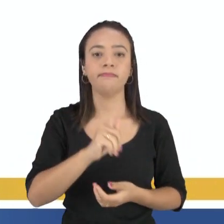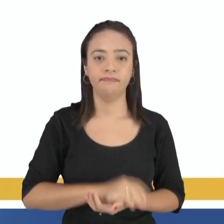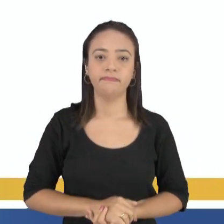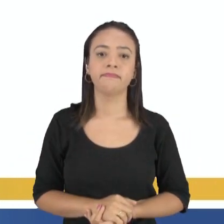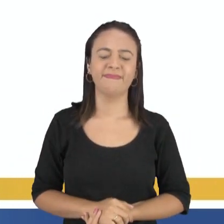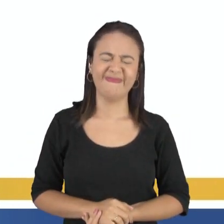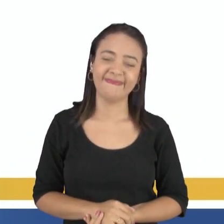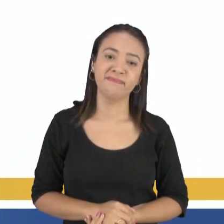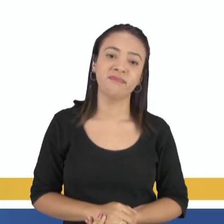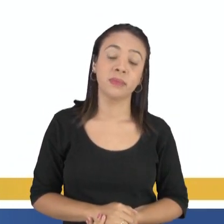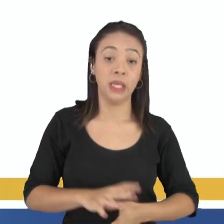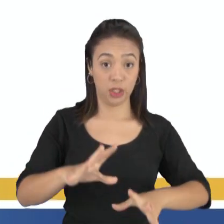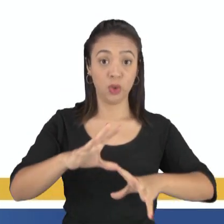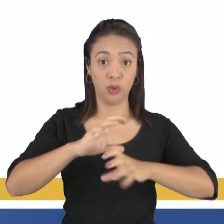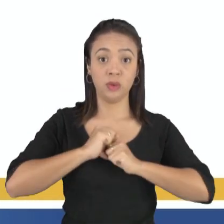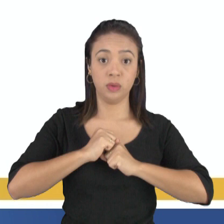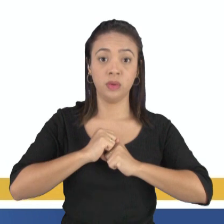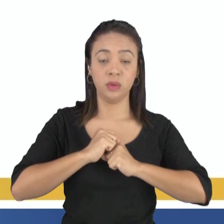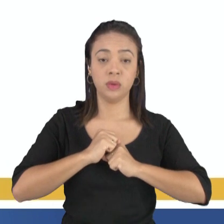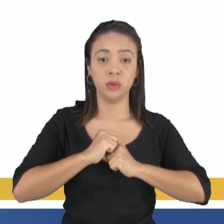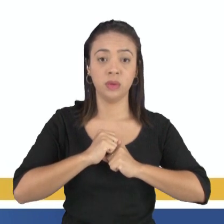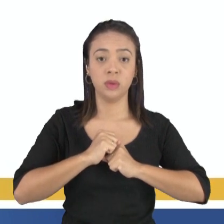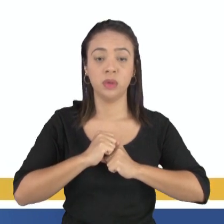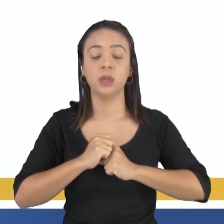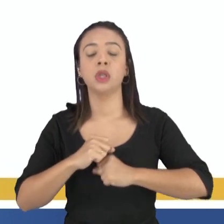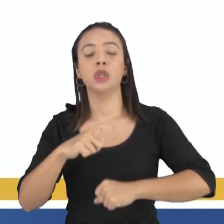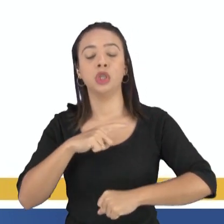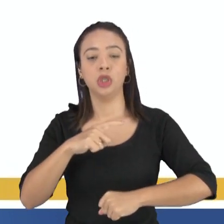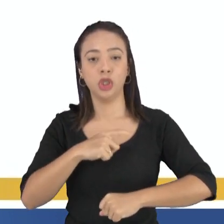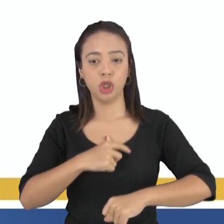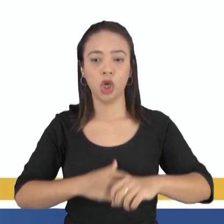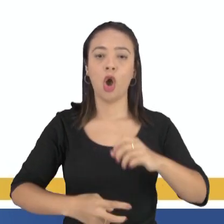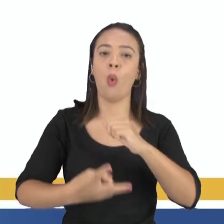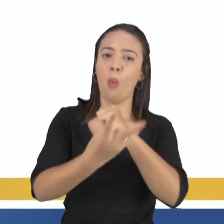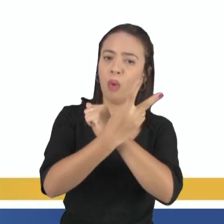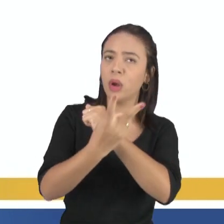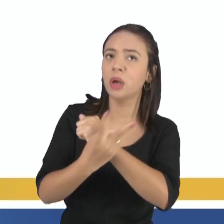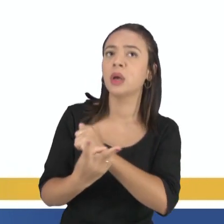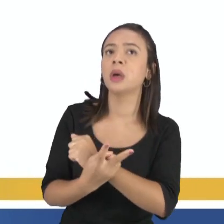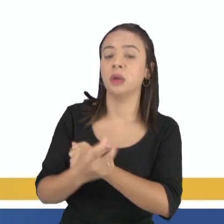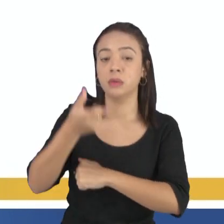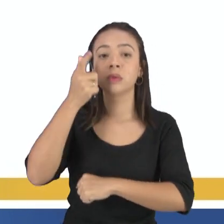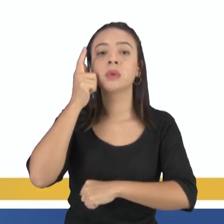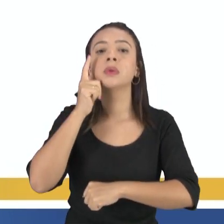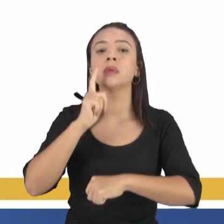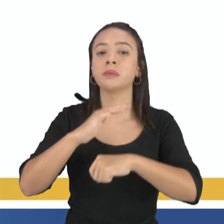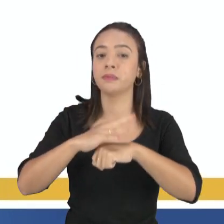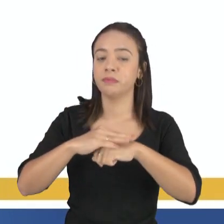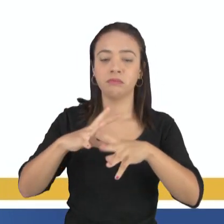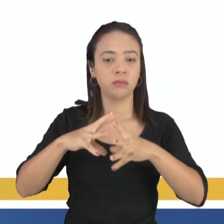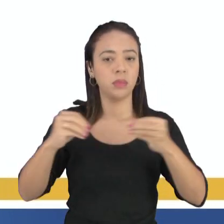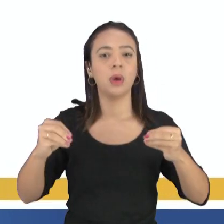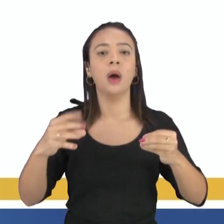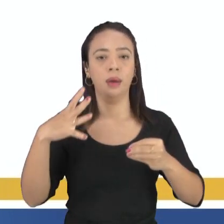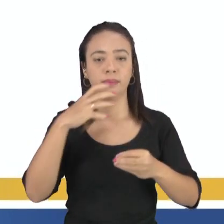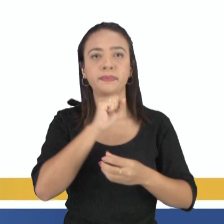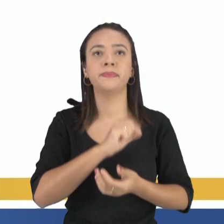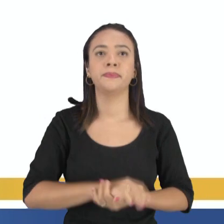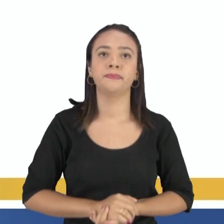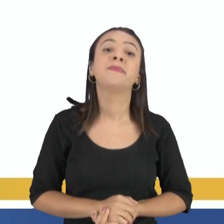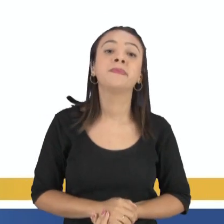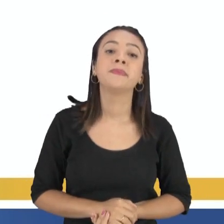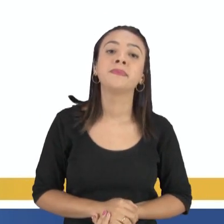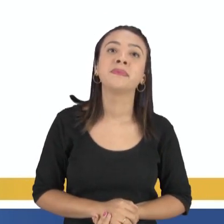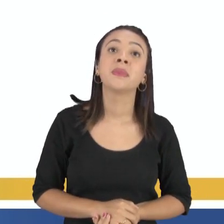elas eram contaminadas, recebiam todo o tratamento e curavam-se instantaneamente,